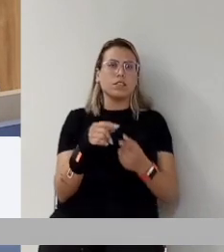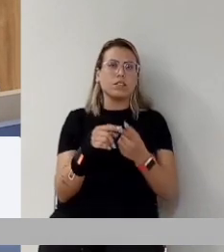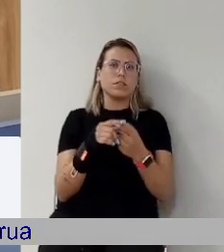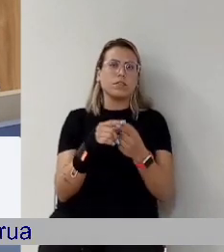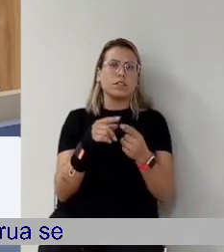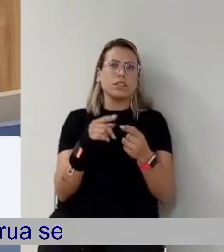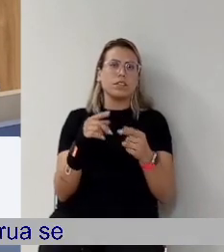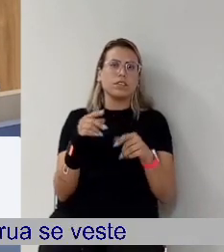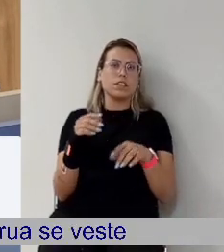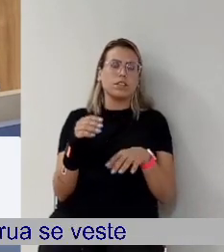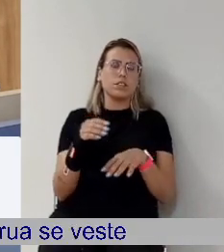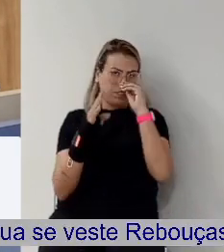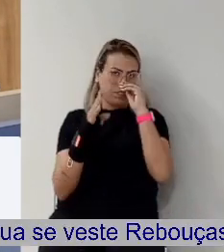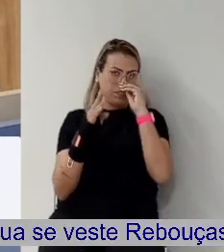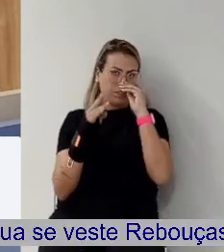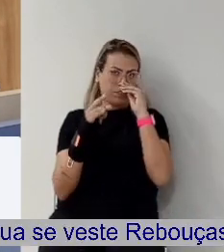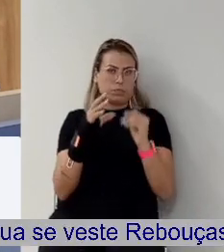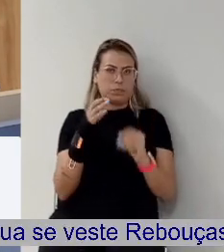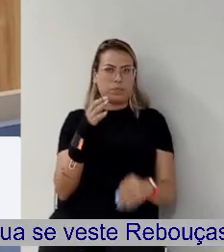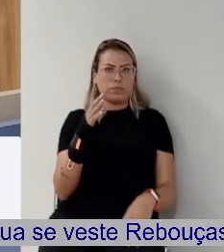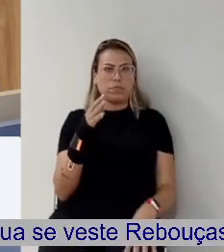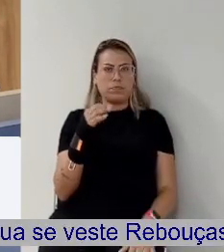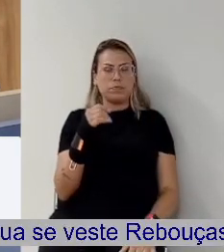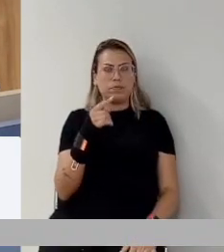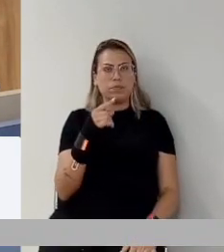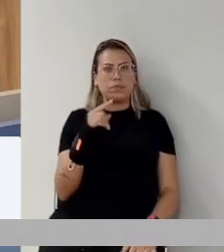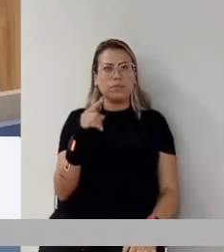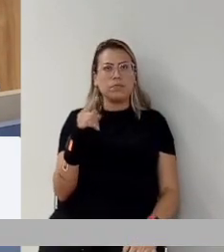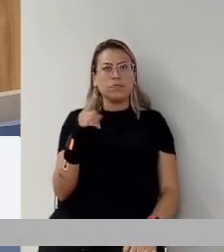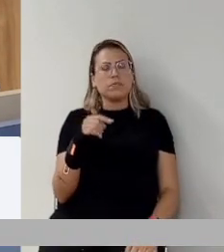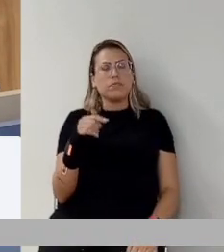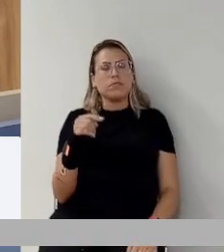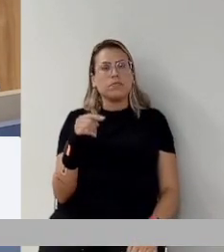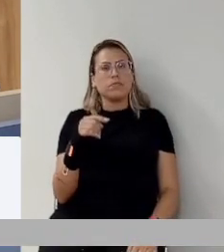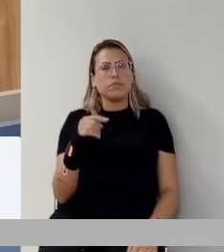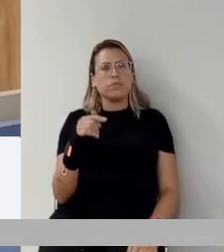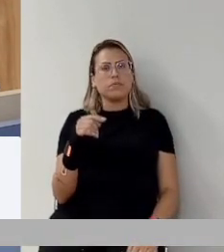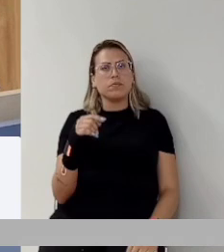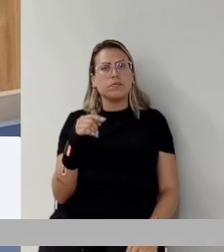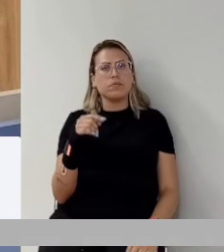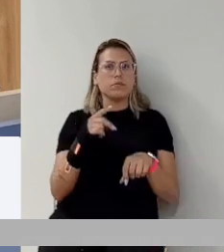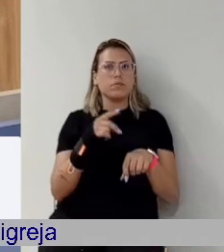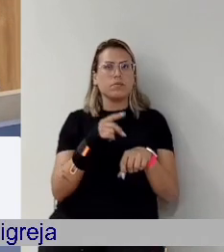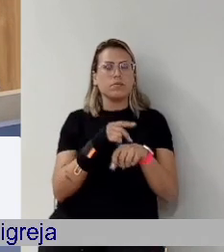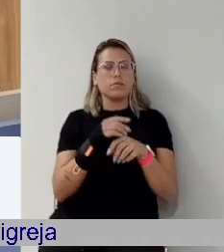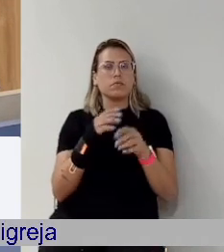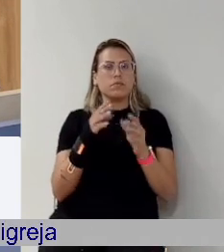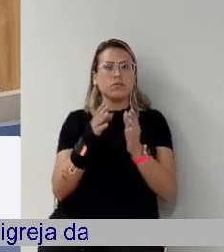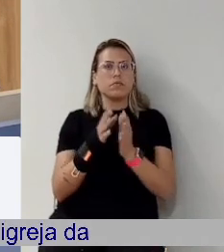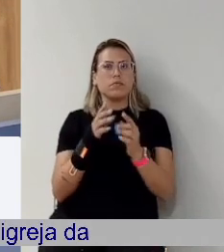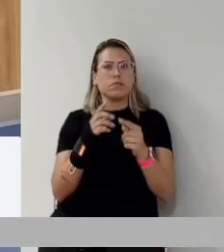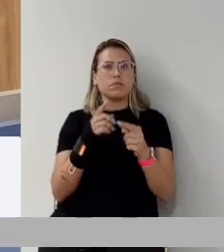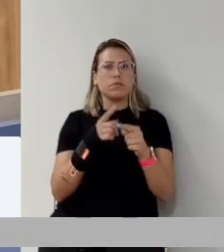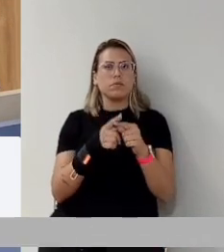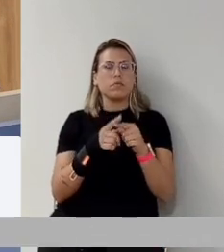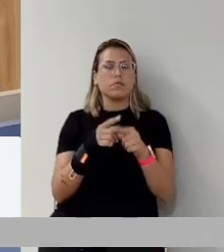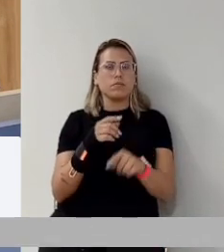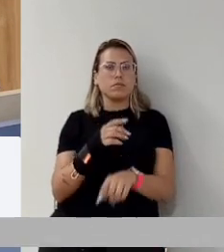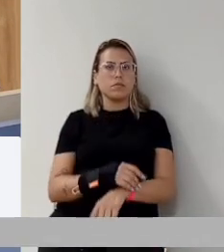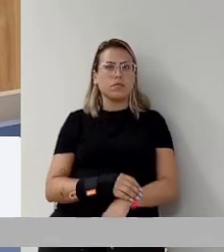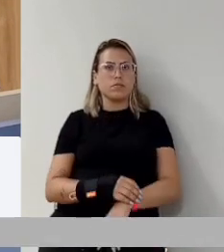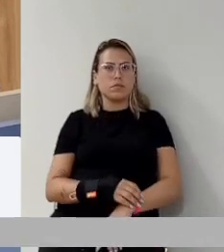Silvestre Rebolsas interligação com intertravado da Praça da igreja da Aldeia Velha nosso amigo